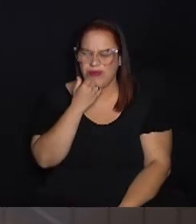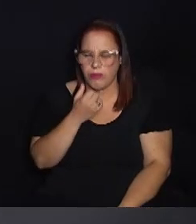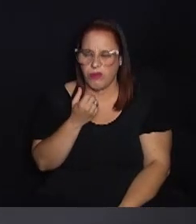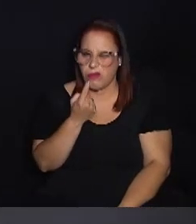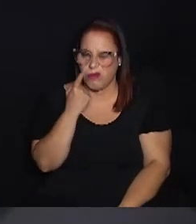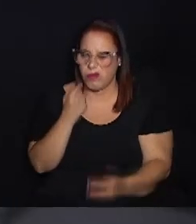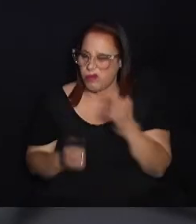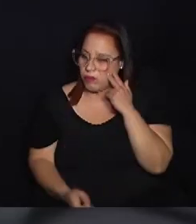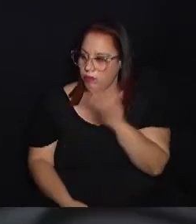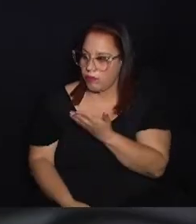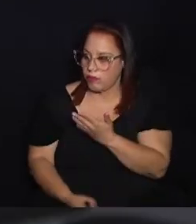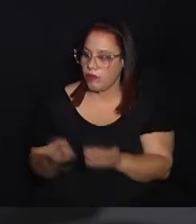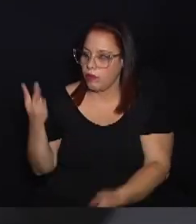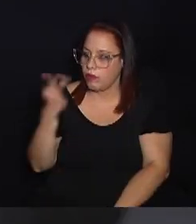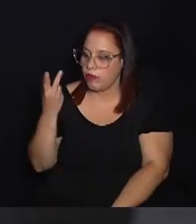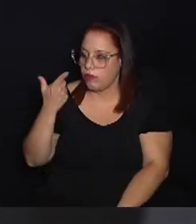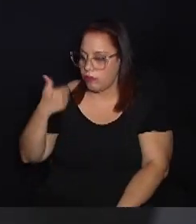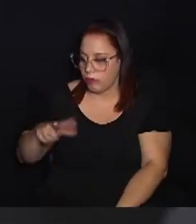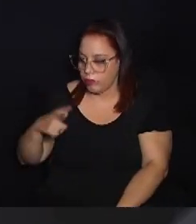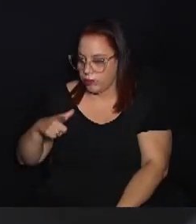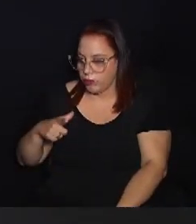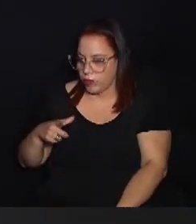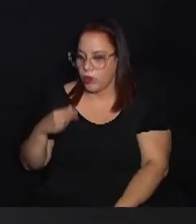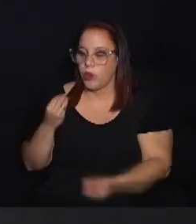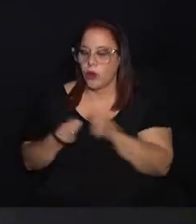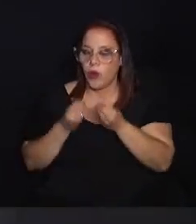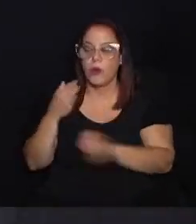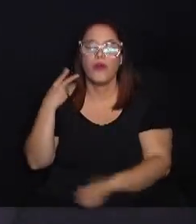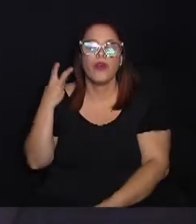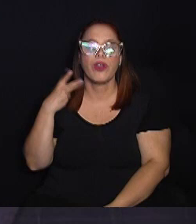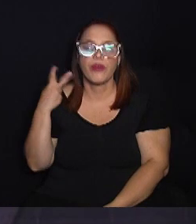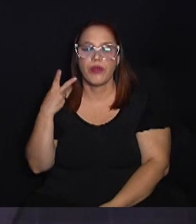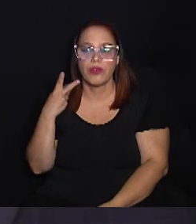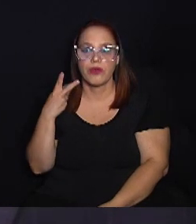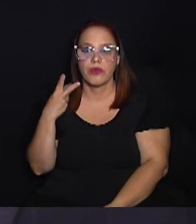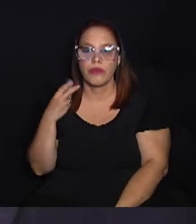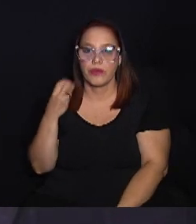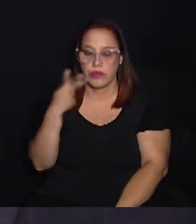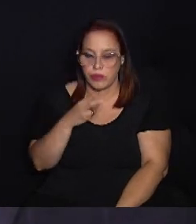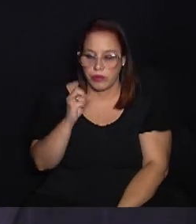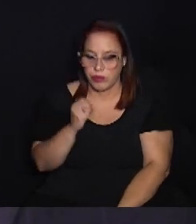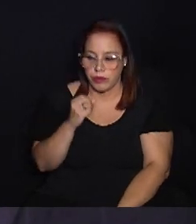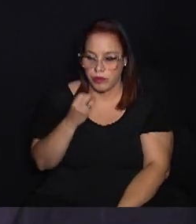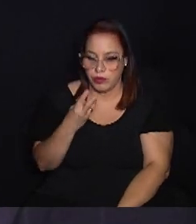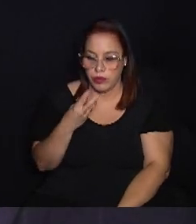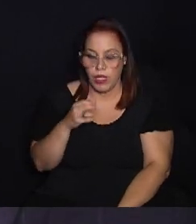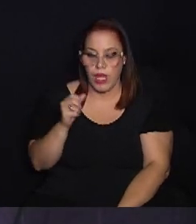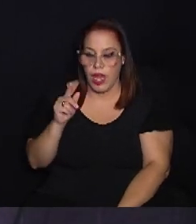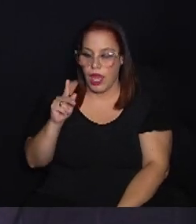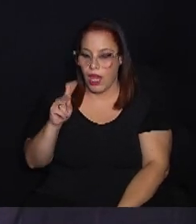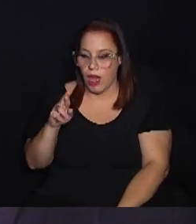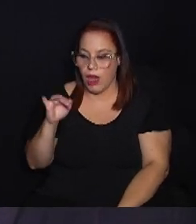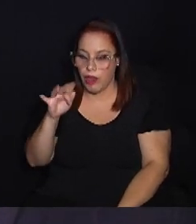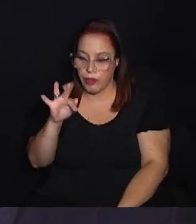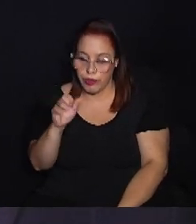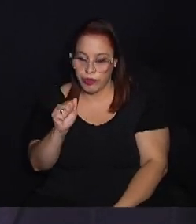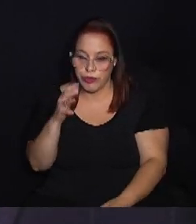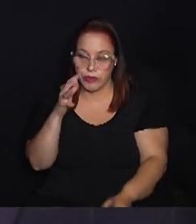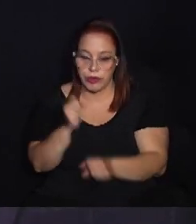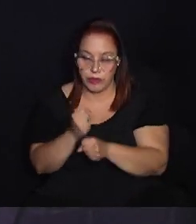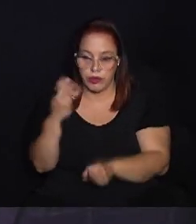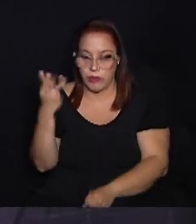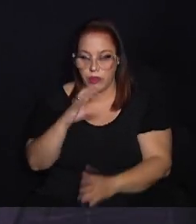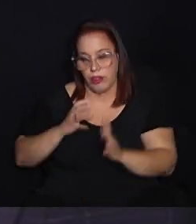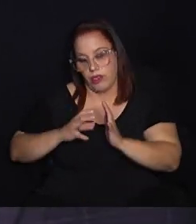foi foi eleito pela segunda vez como vereador em 2013 Rafa zimbaldi assumiu seu